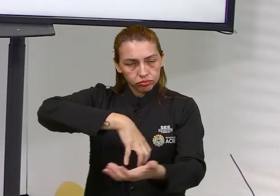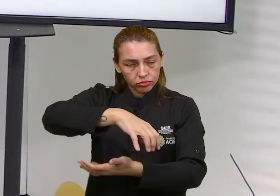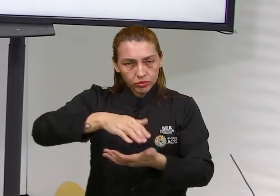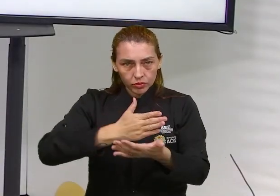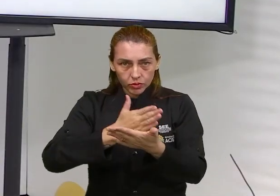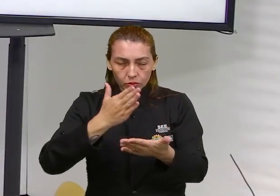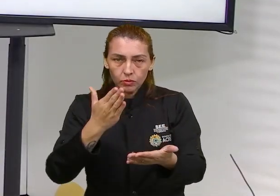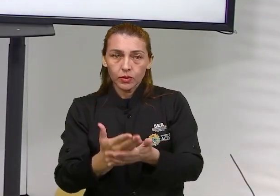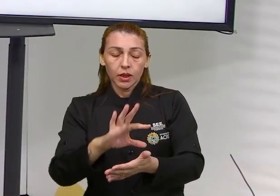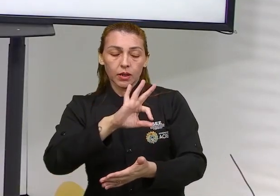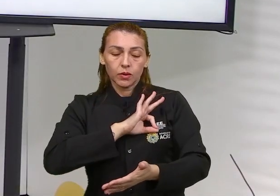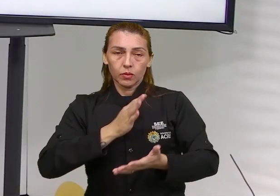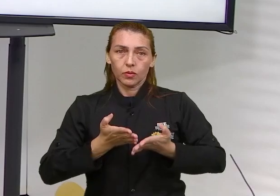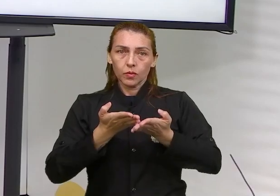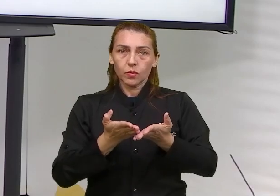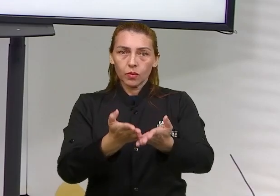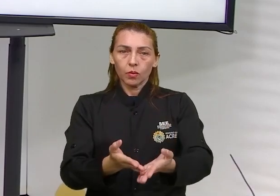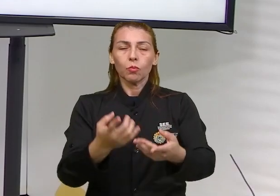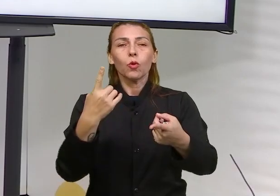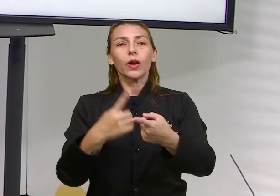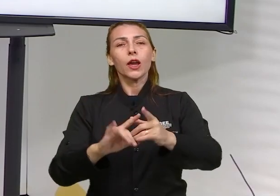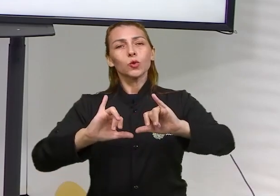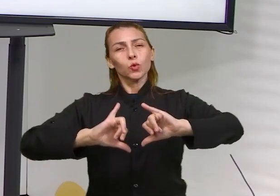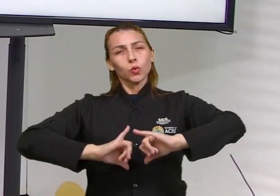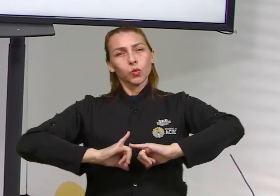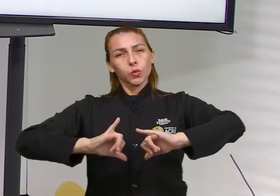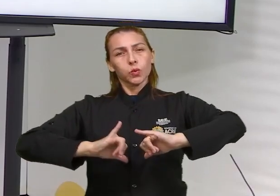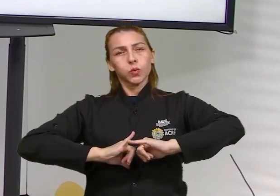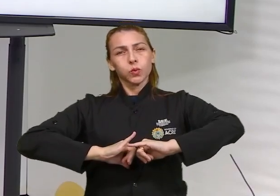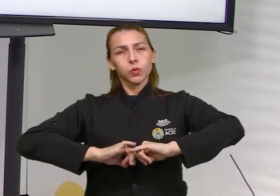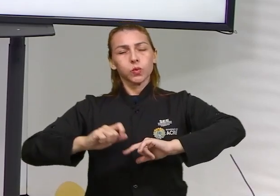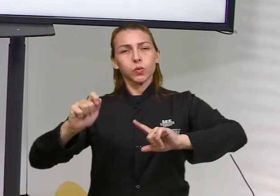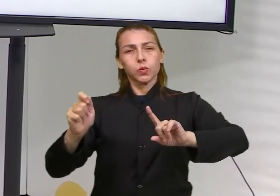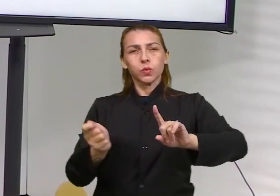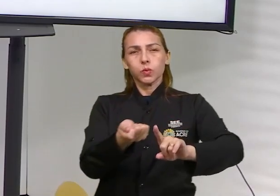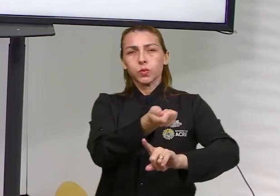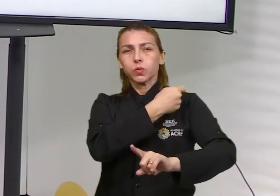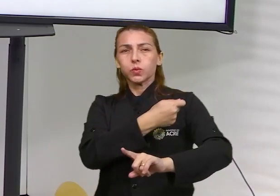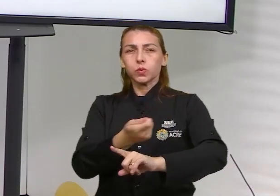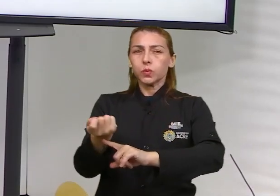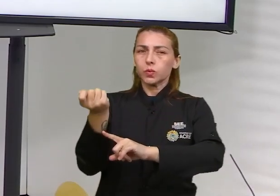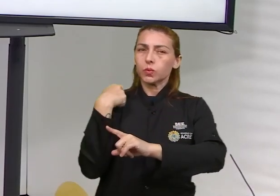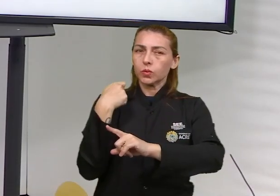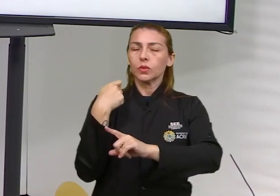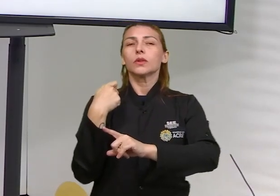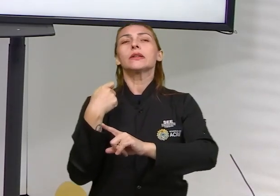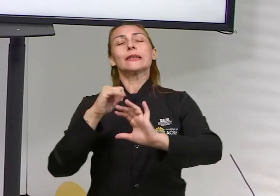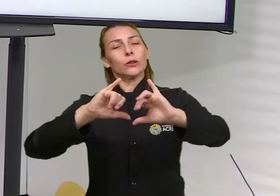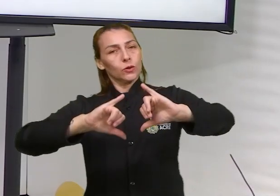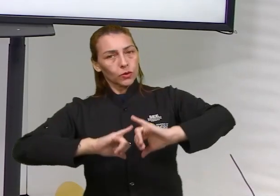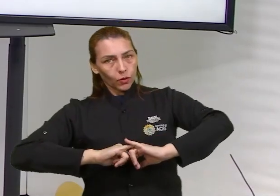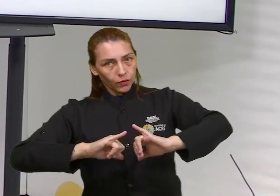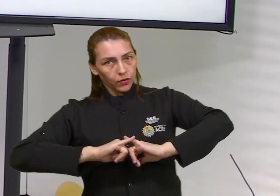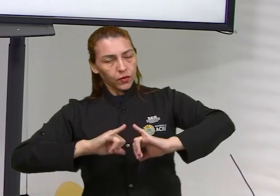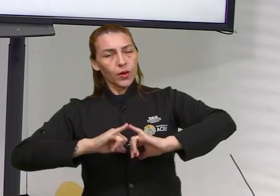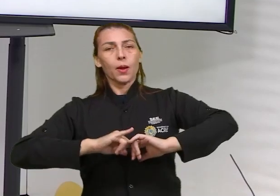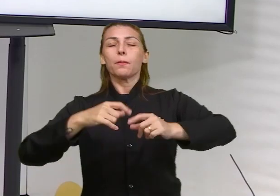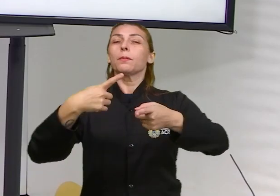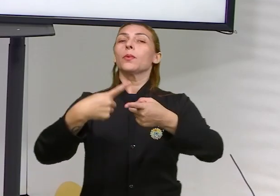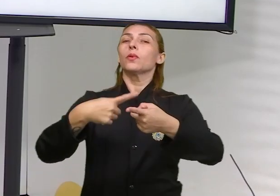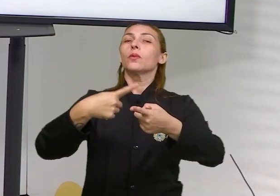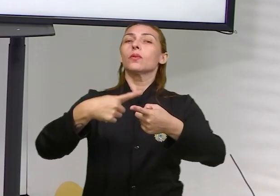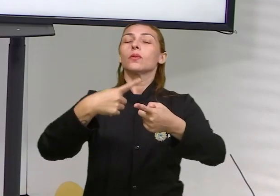começa com os marinheiros justamente porque eles sofriam castigos físicos, por isso o nome Revolta da Chibata. Sofriam castigos físicos